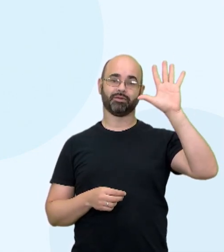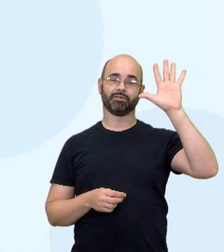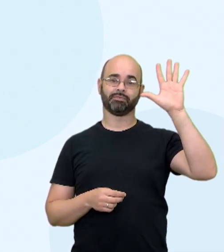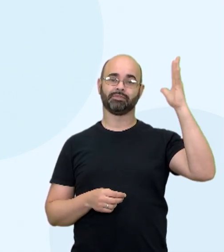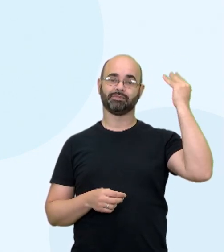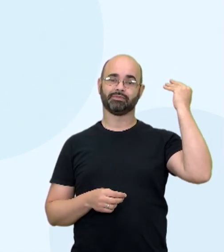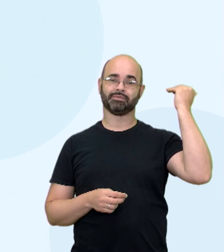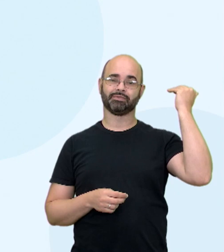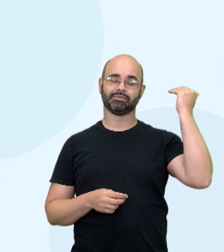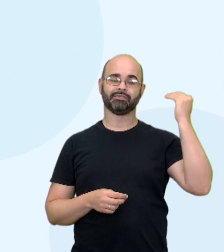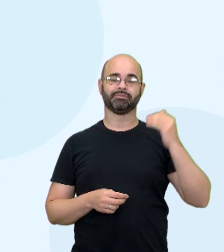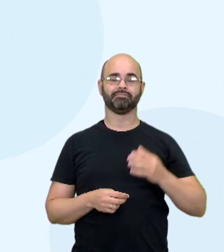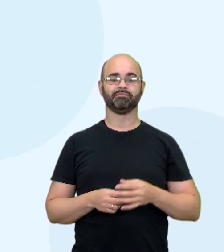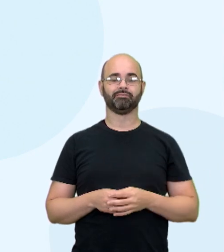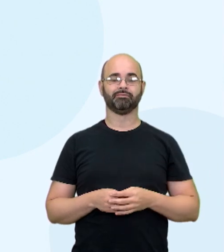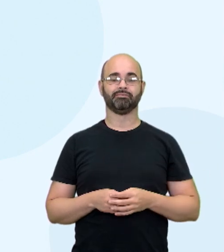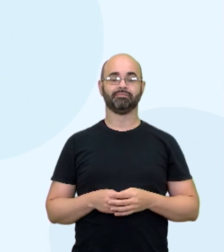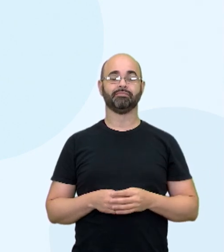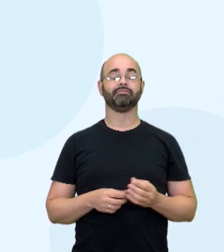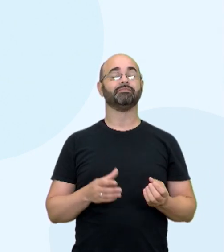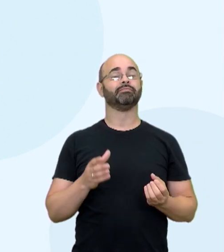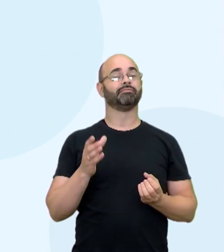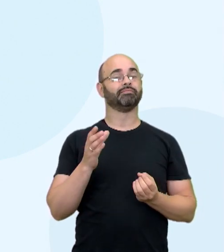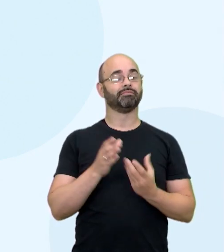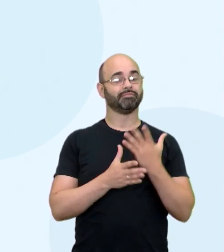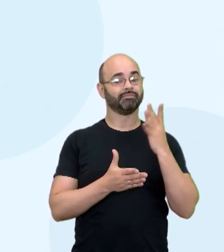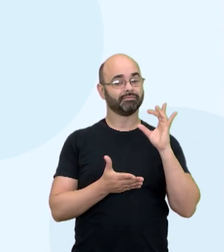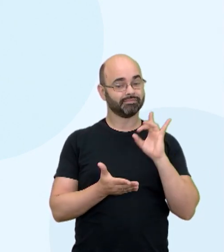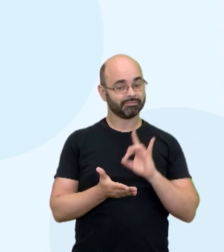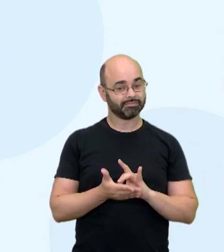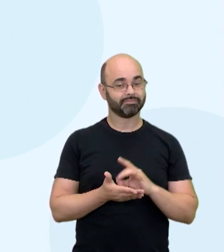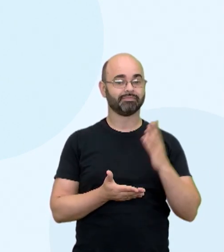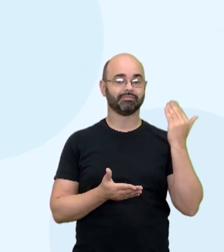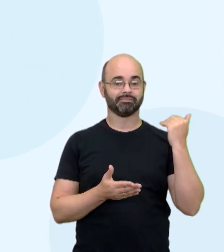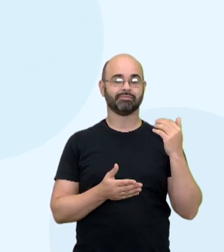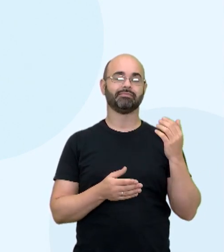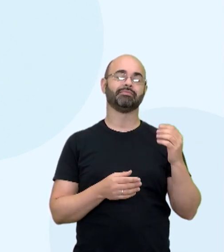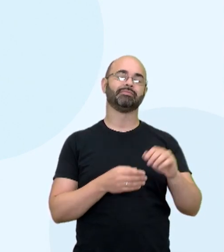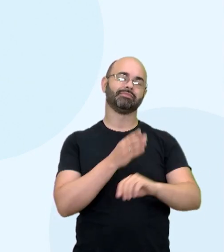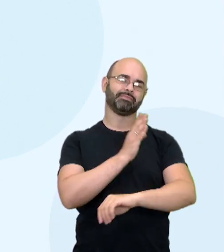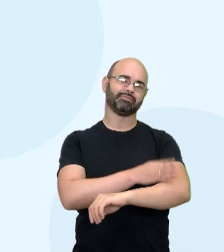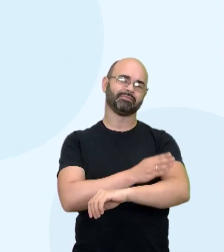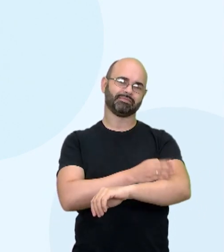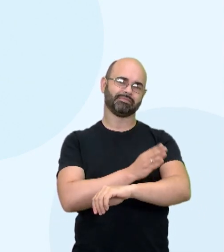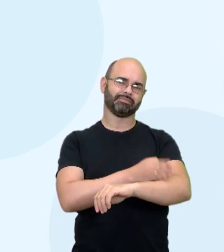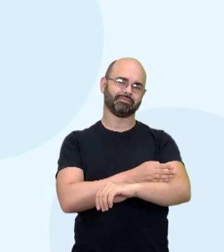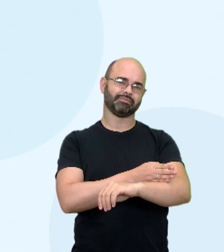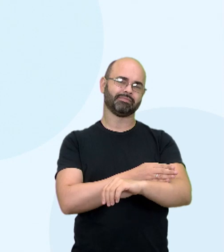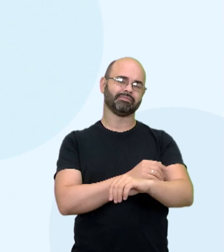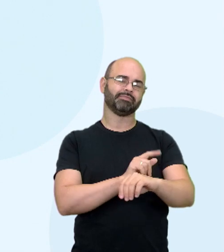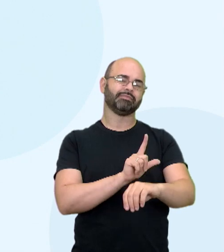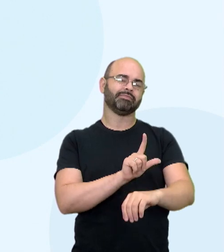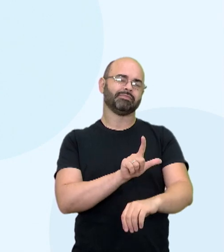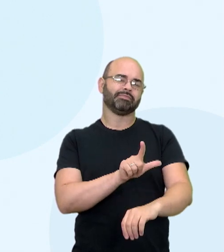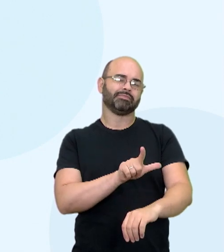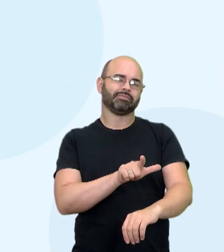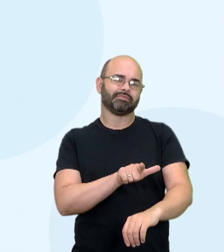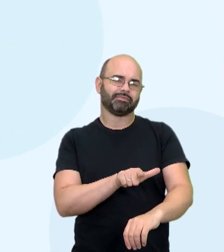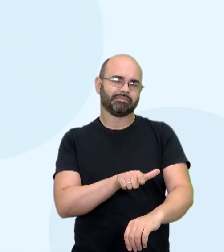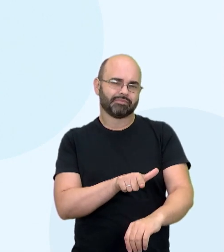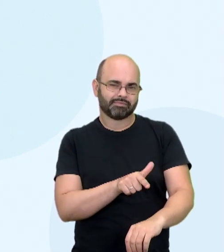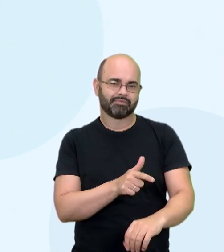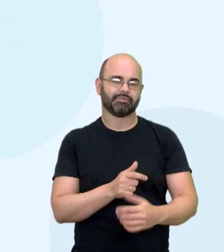surgem precisamente aí, quando já a Idade Média começava a se encaminhar para o seu final.